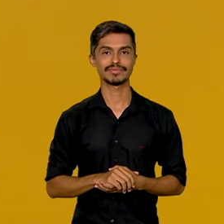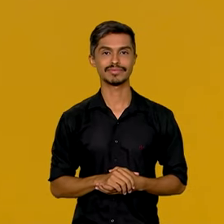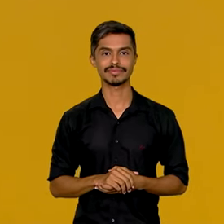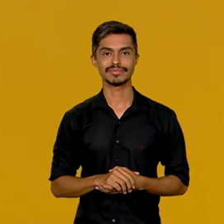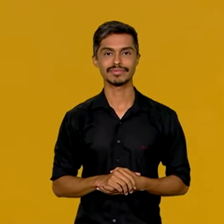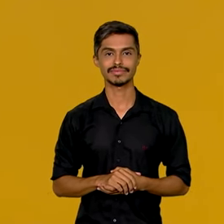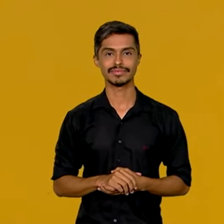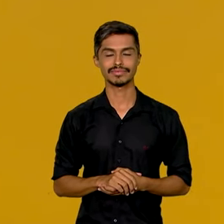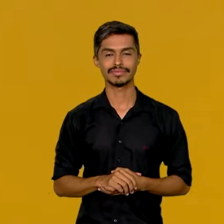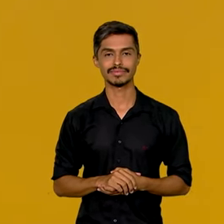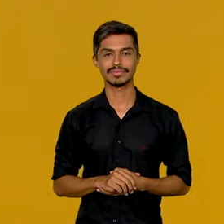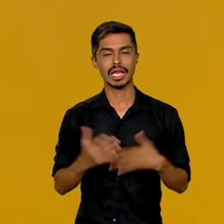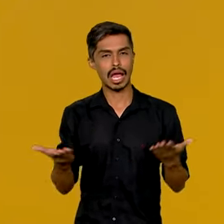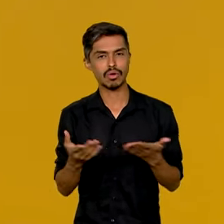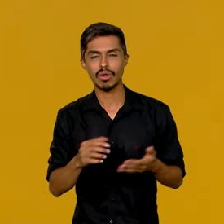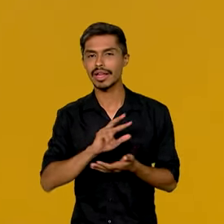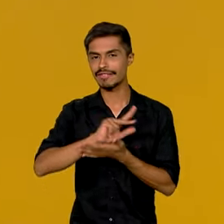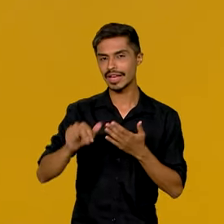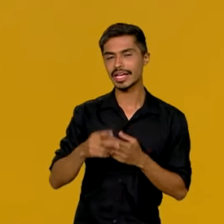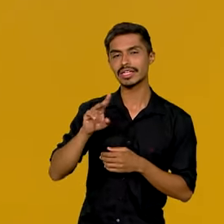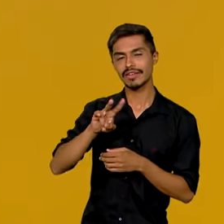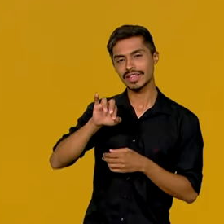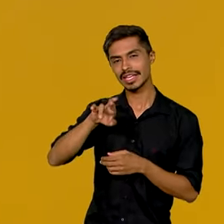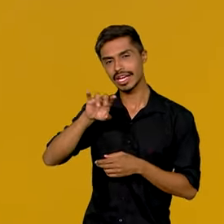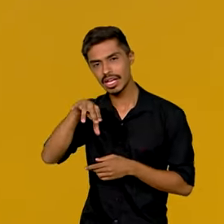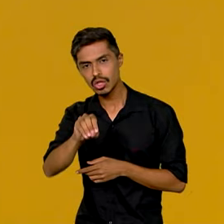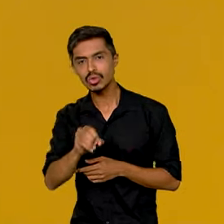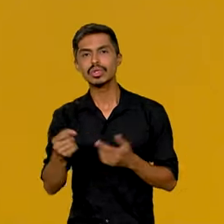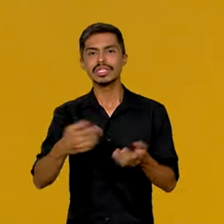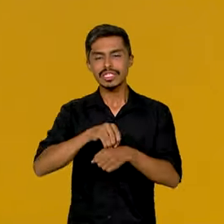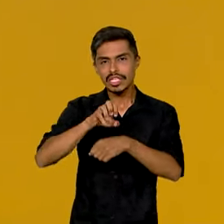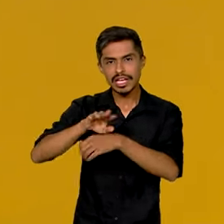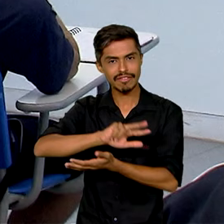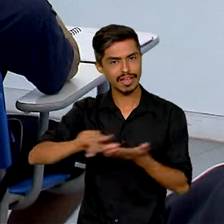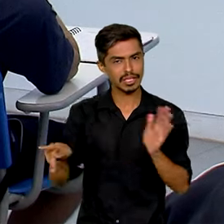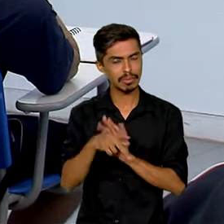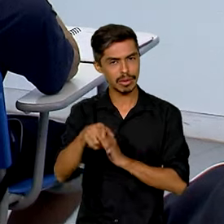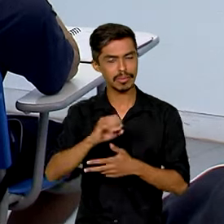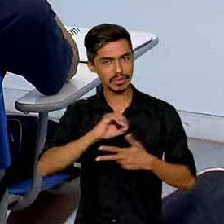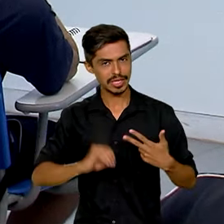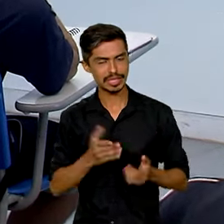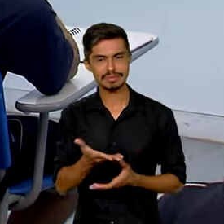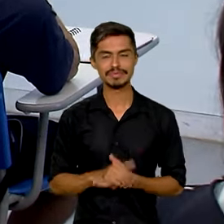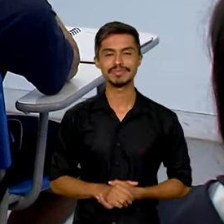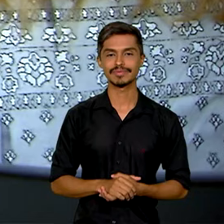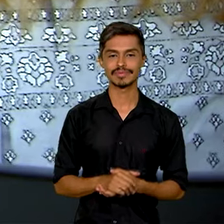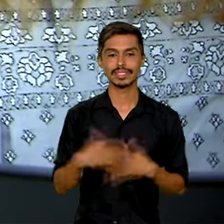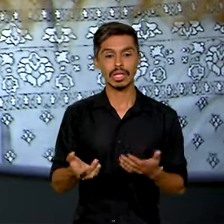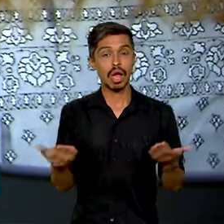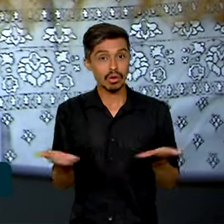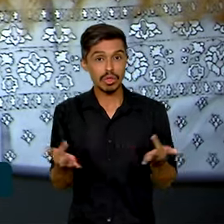Agora você confere algumas dicas de veteranos do Enem que podem ser úteis nesta reta final. Na reta final para o